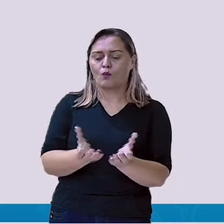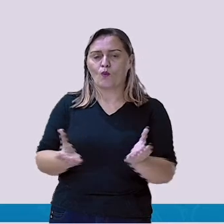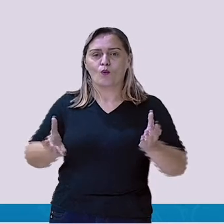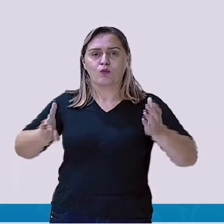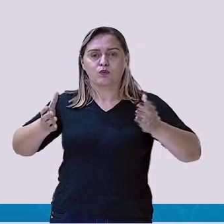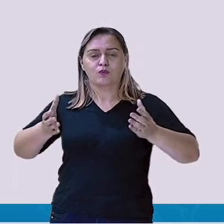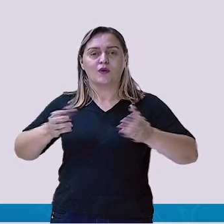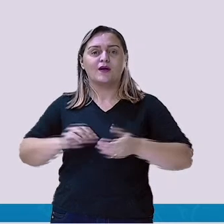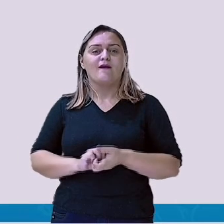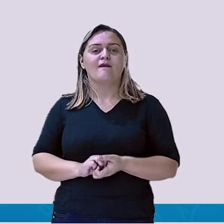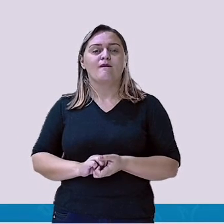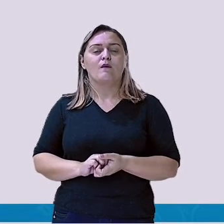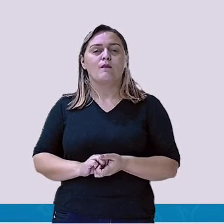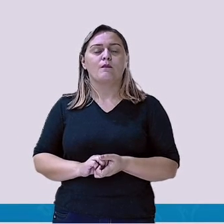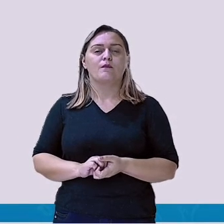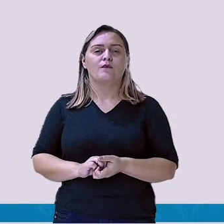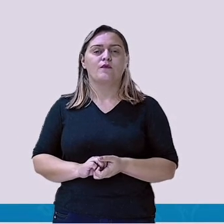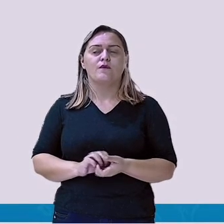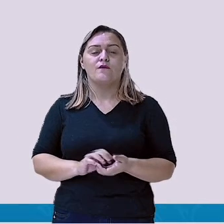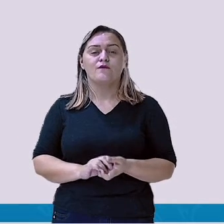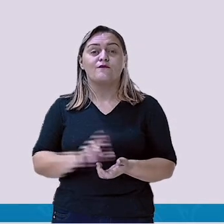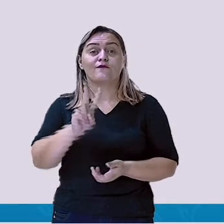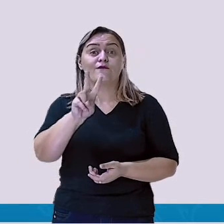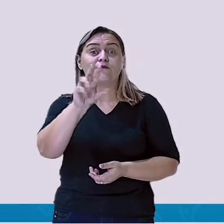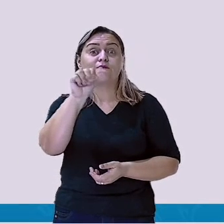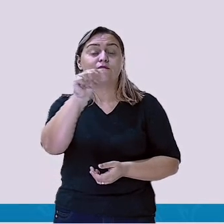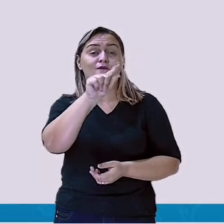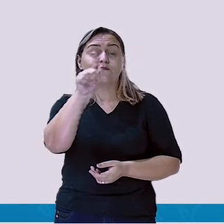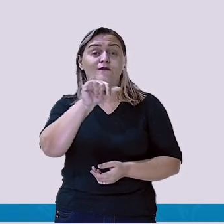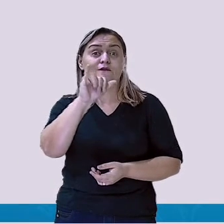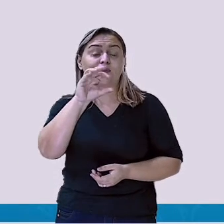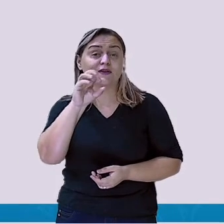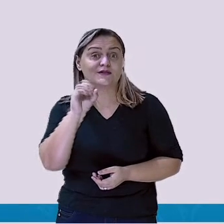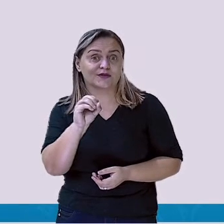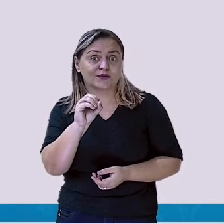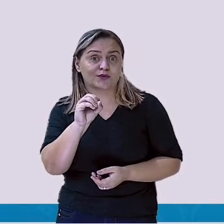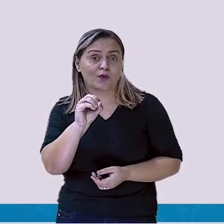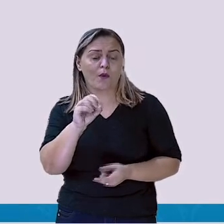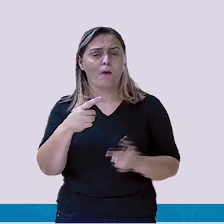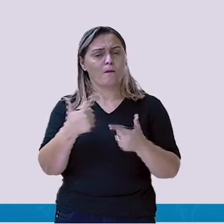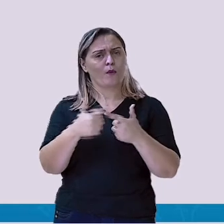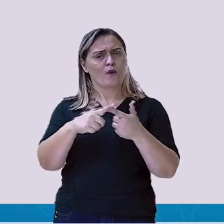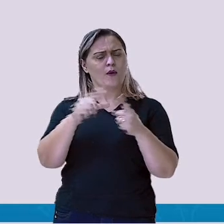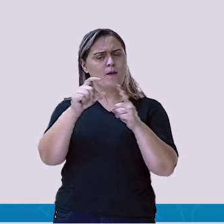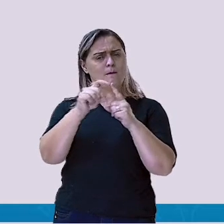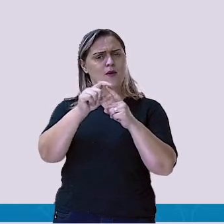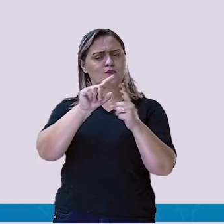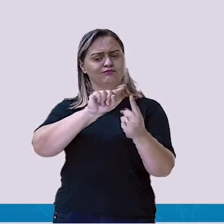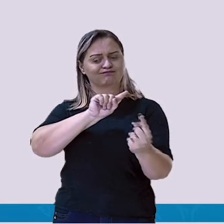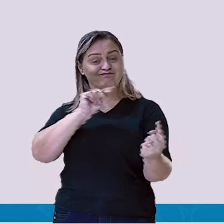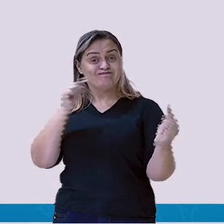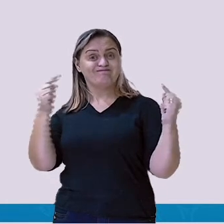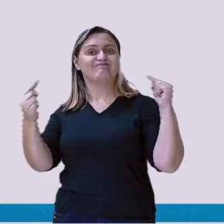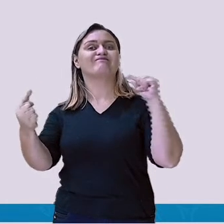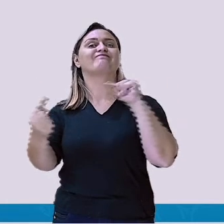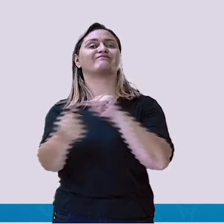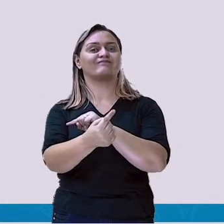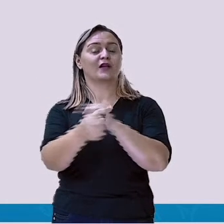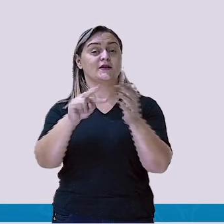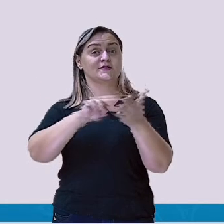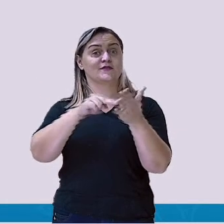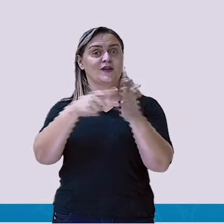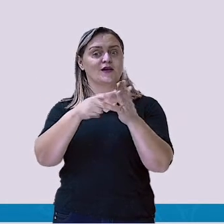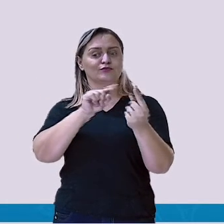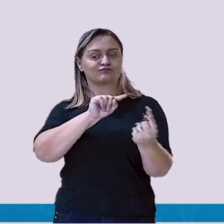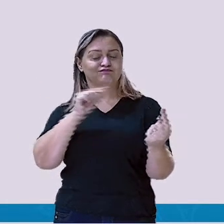vazio. Um é o oposto do outro. Um é uma coisa completamente diferente da outra. Então, tá